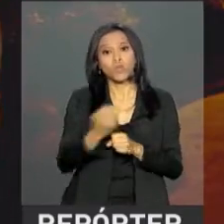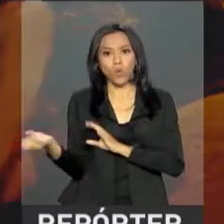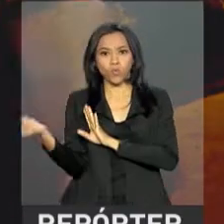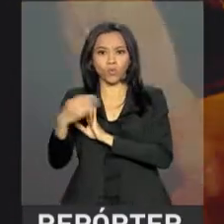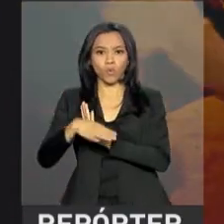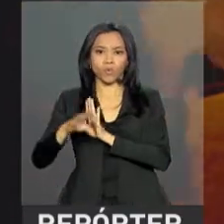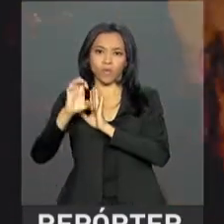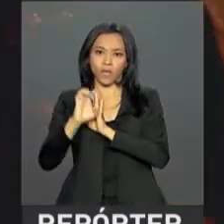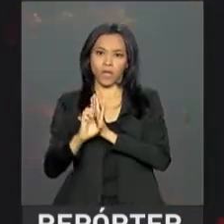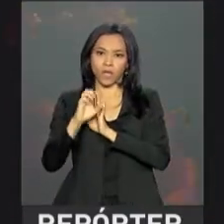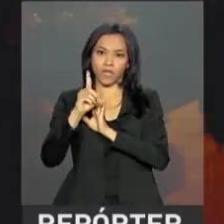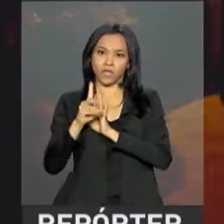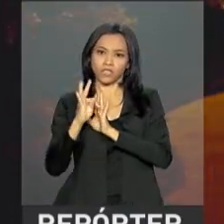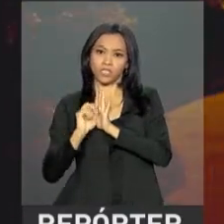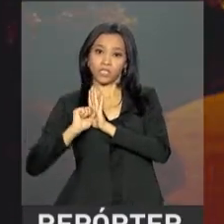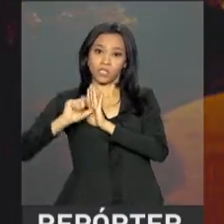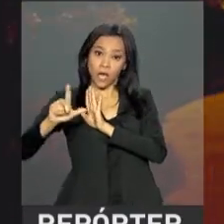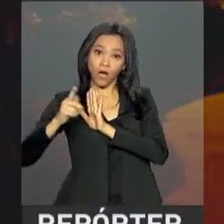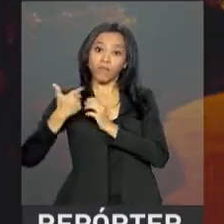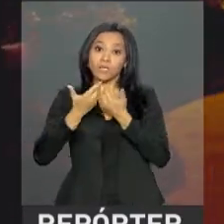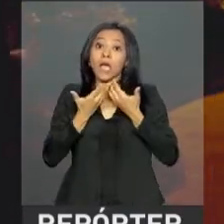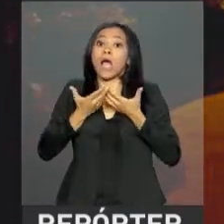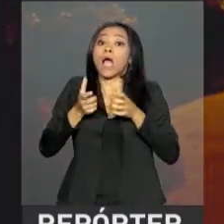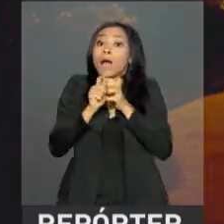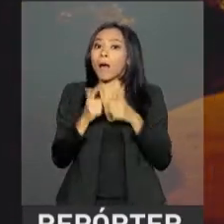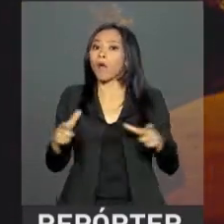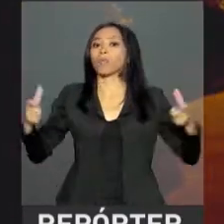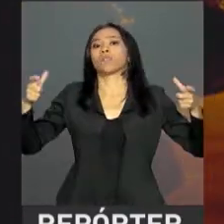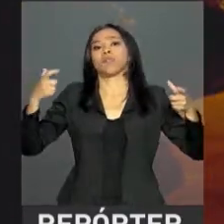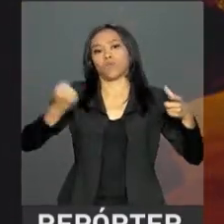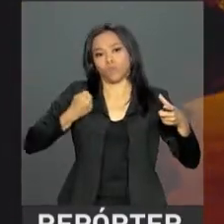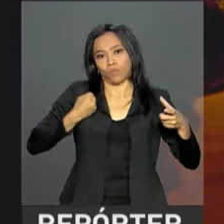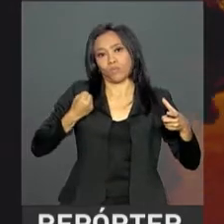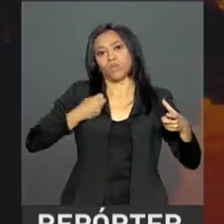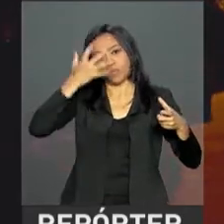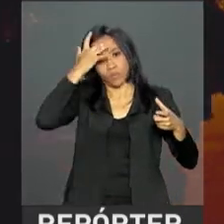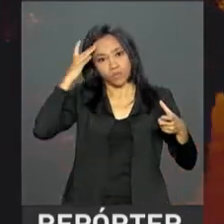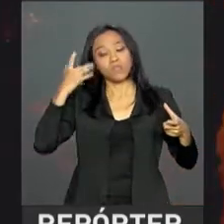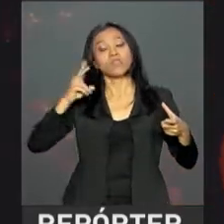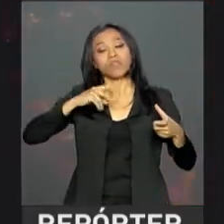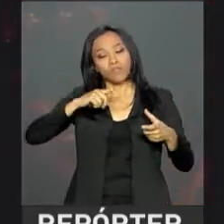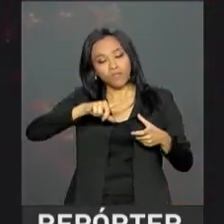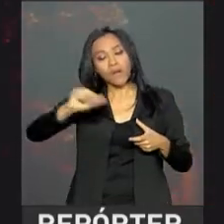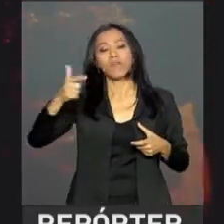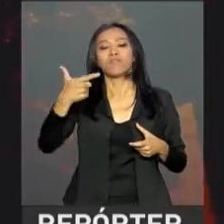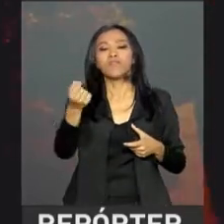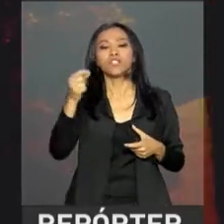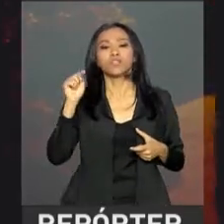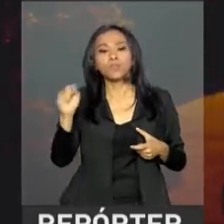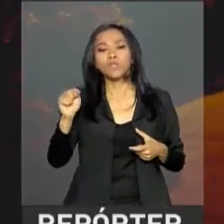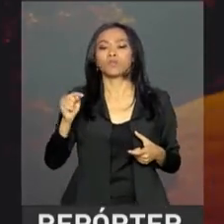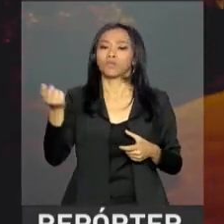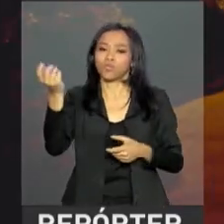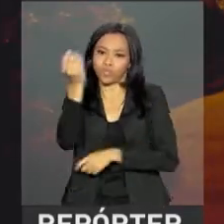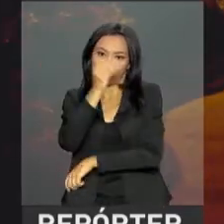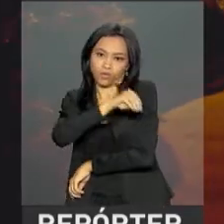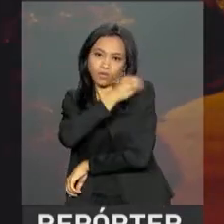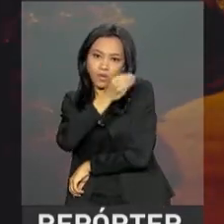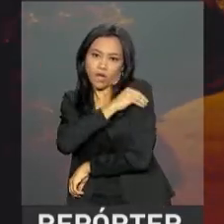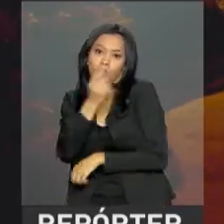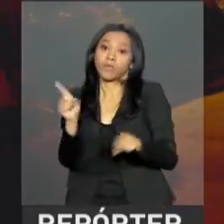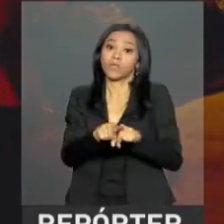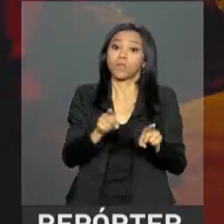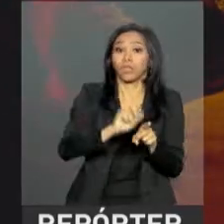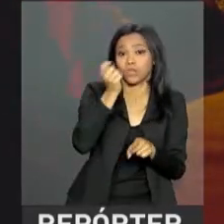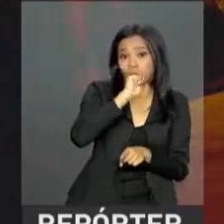o atendimento será ampliado e vai chegar a 20 mil dependentes de álcool e drogas que vão ganhar uma oportunidade